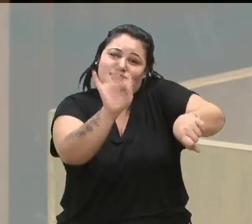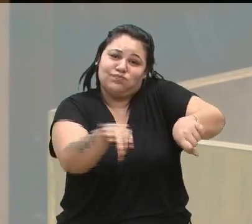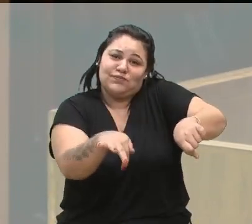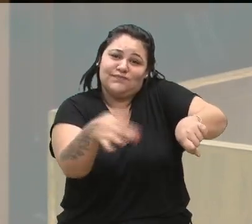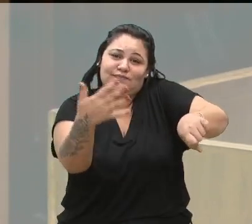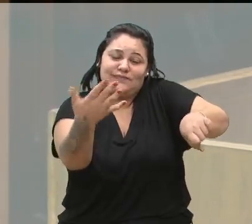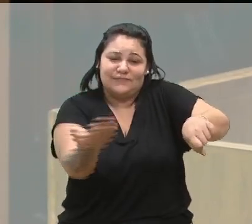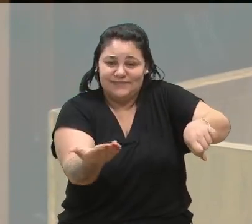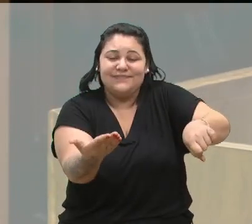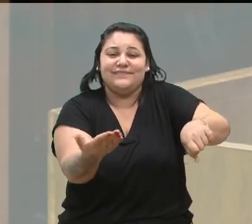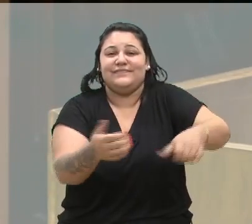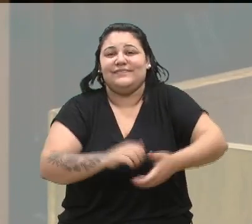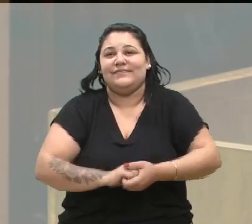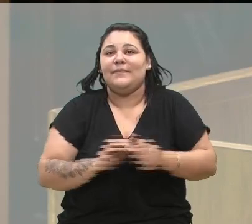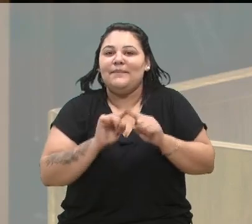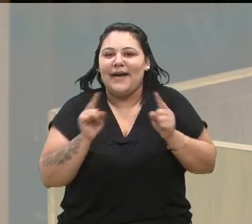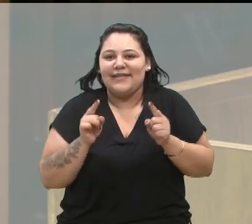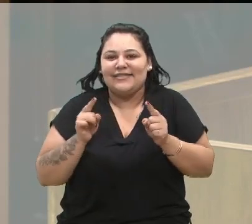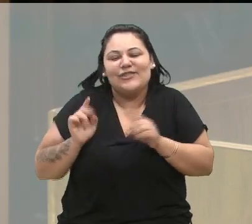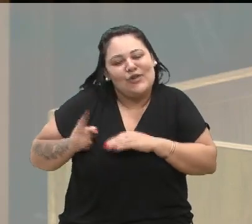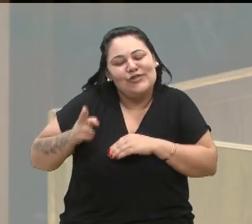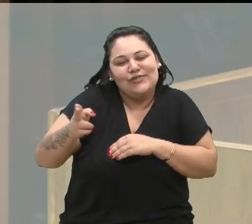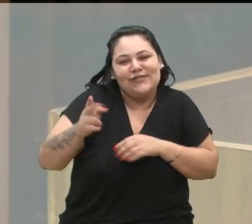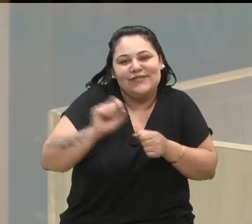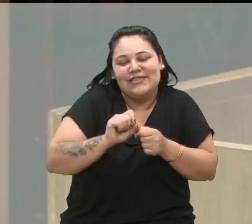ter terminado, mas a gente vai fazer um mês